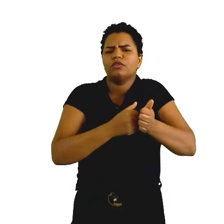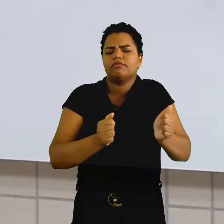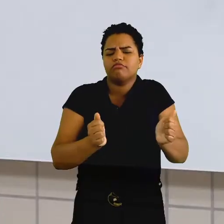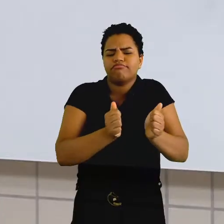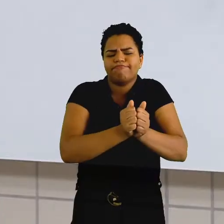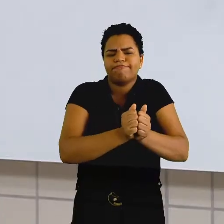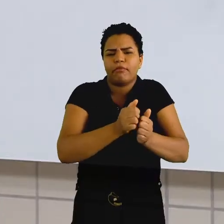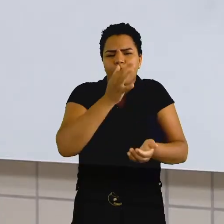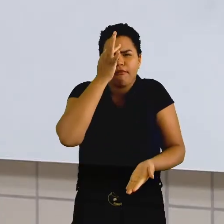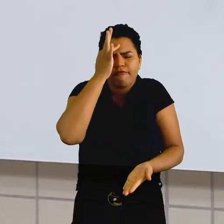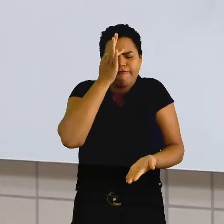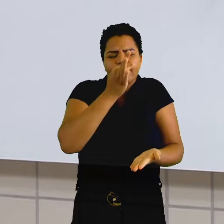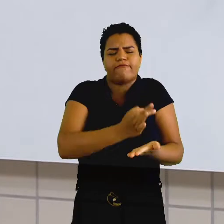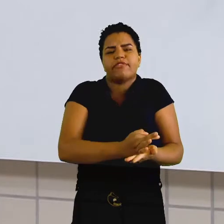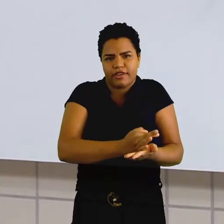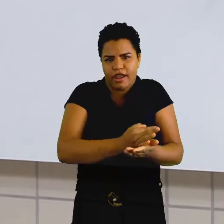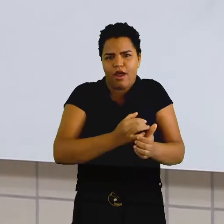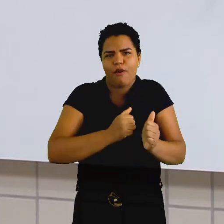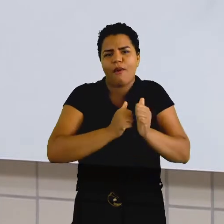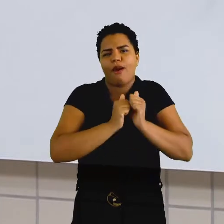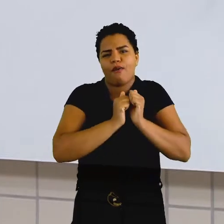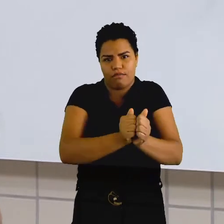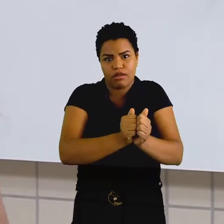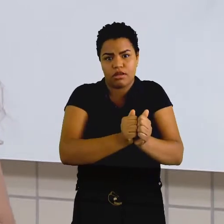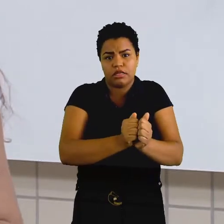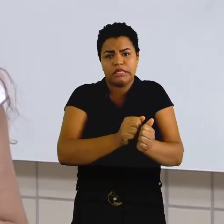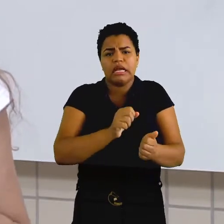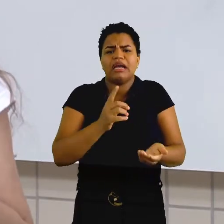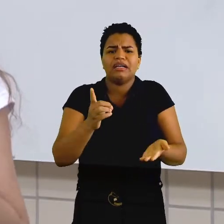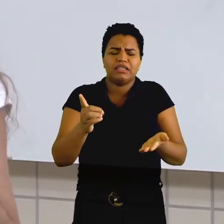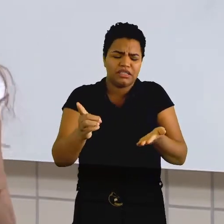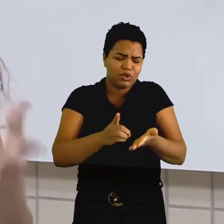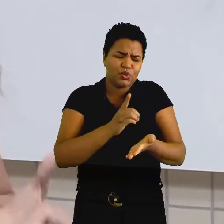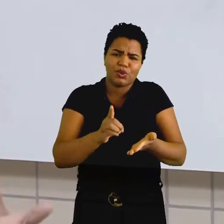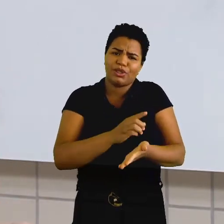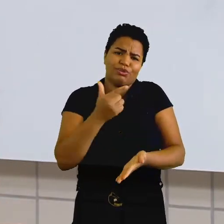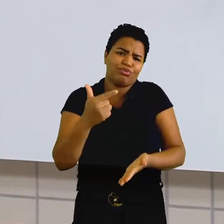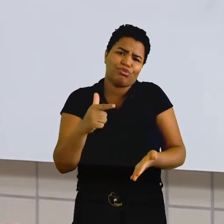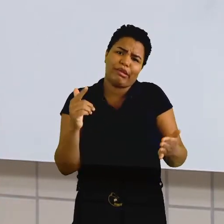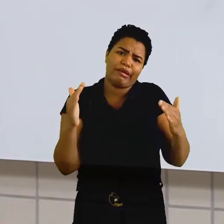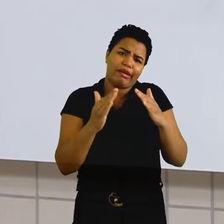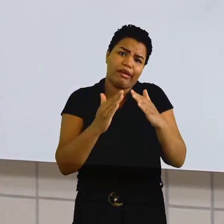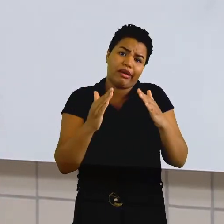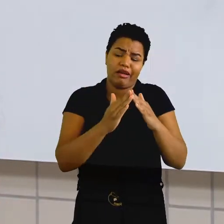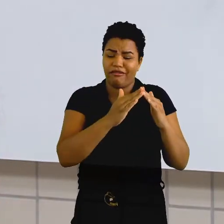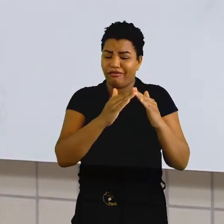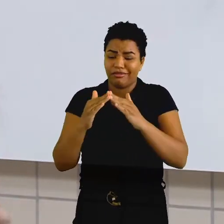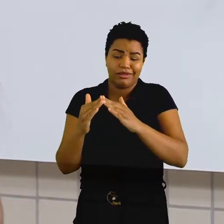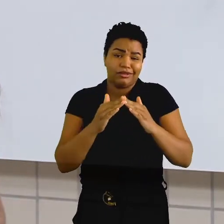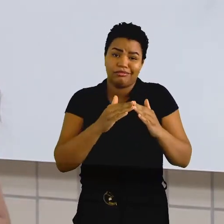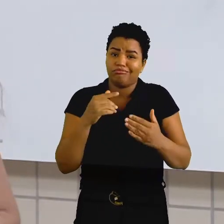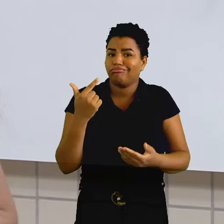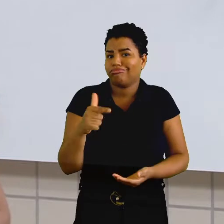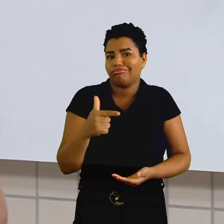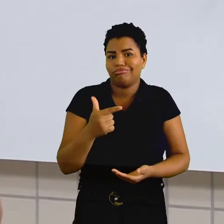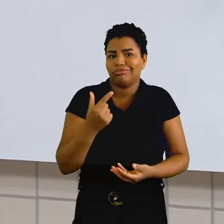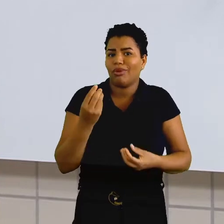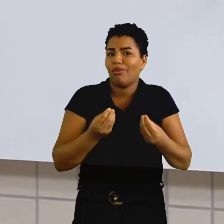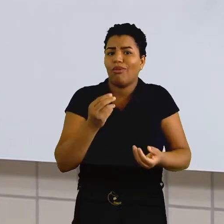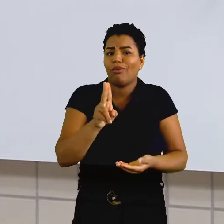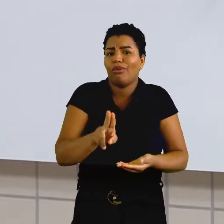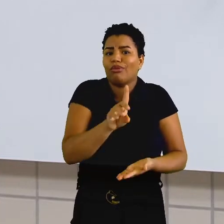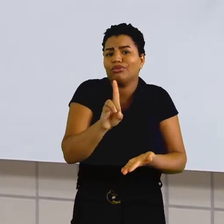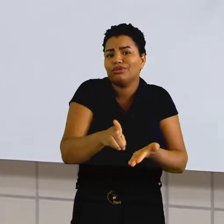Professora, eu não tenho dicionário em casa, meus vizinhos também não têm. Como que eu vou usar o